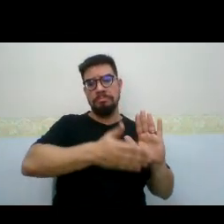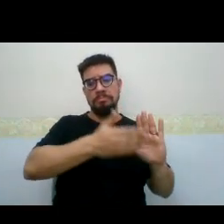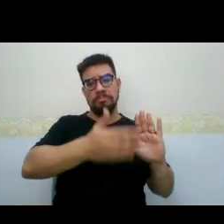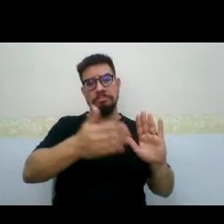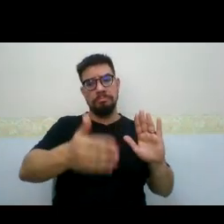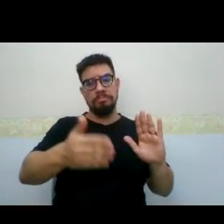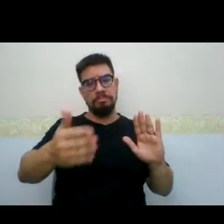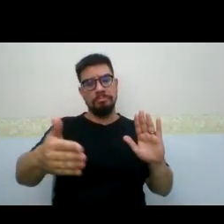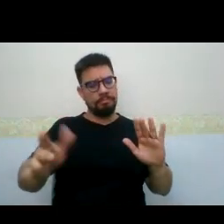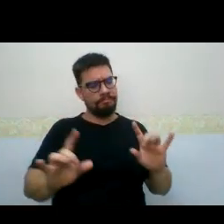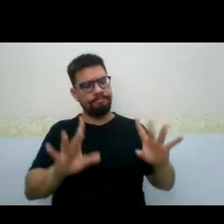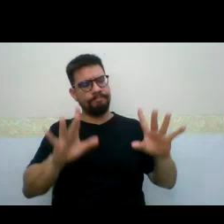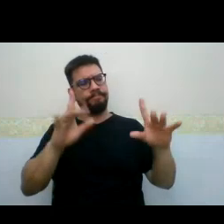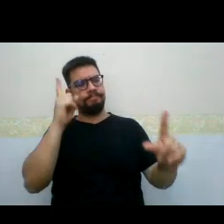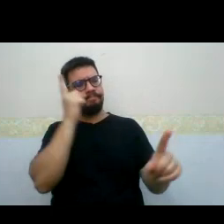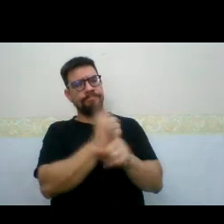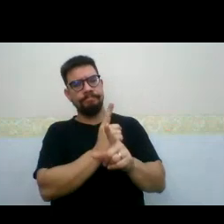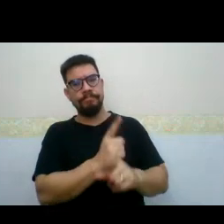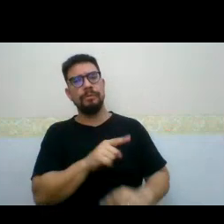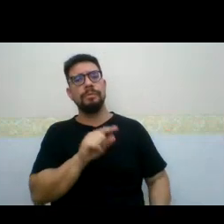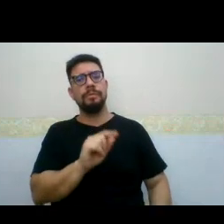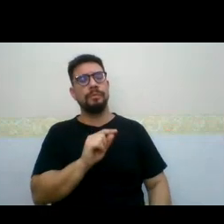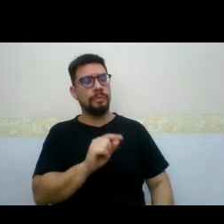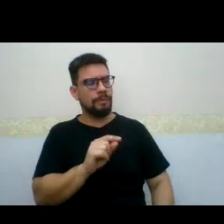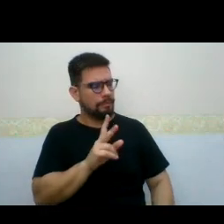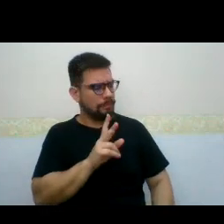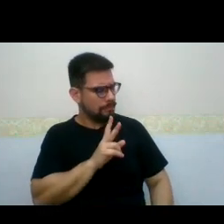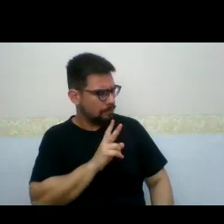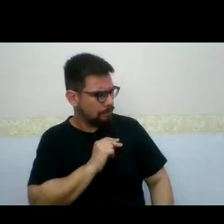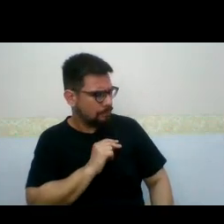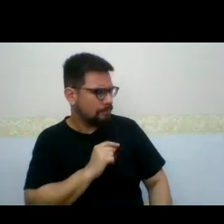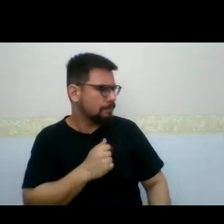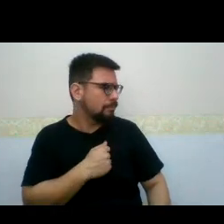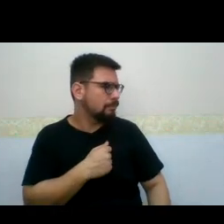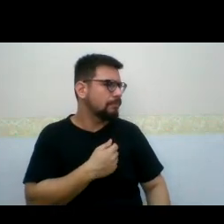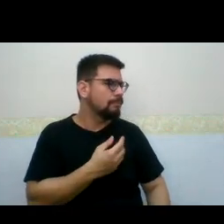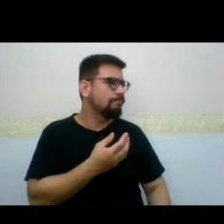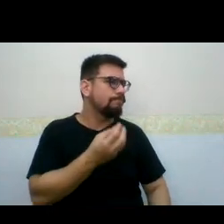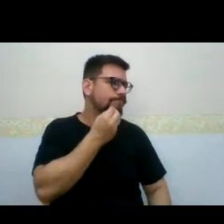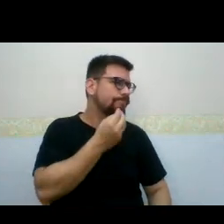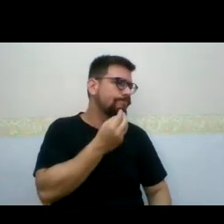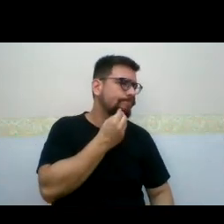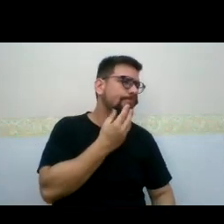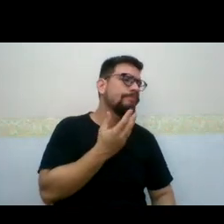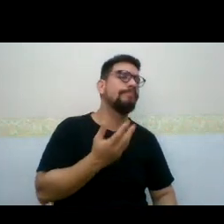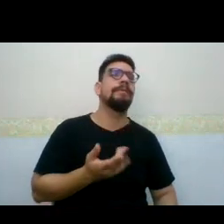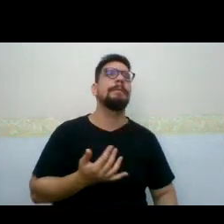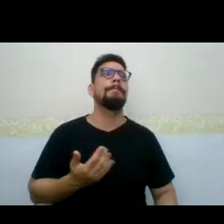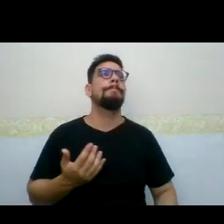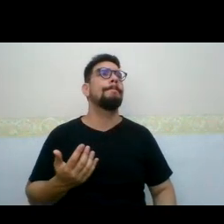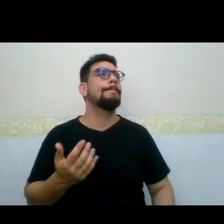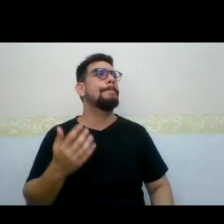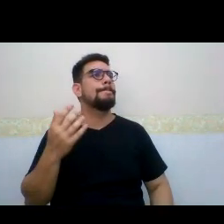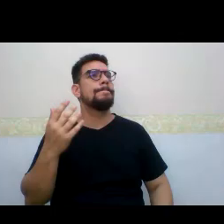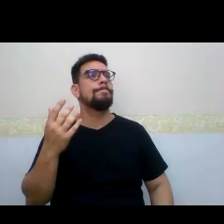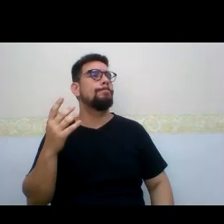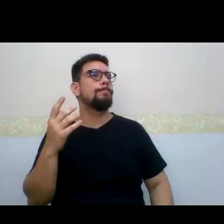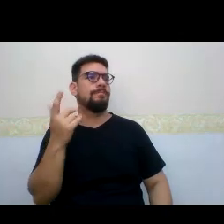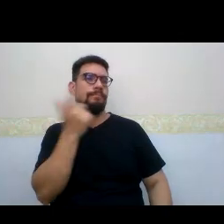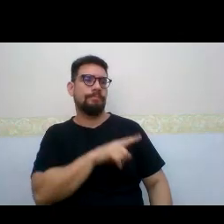eu verifico o seguinte: nossa, eu queria conseguir alcançar